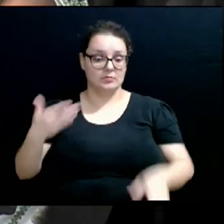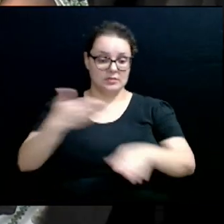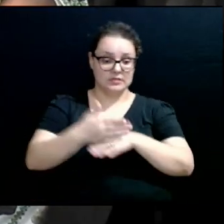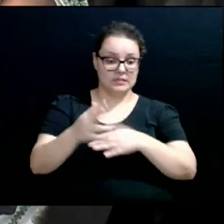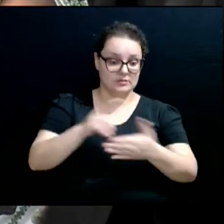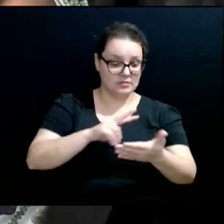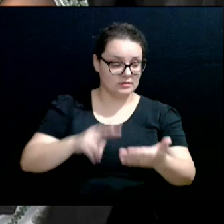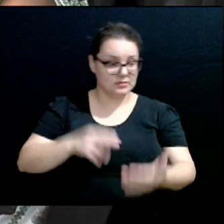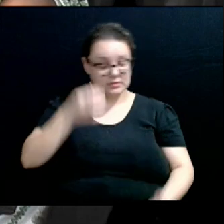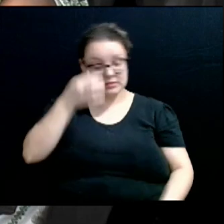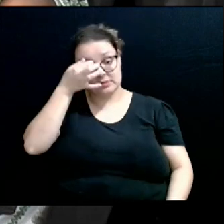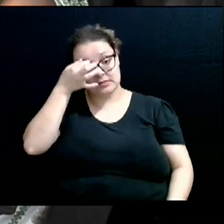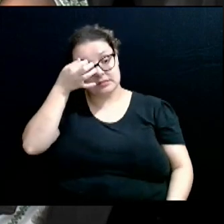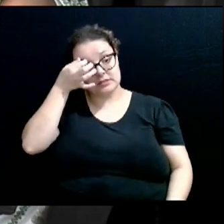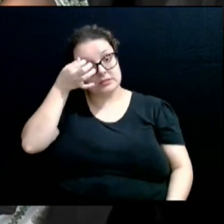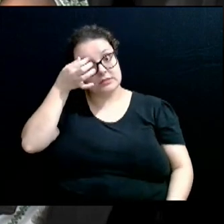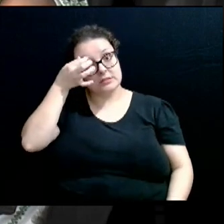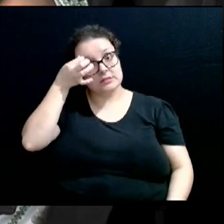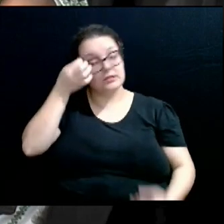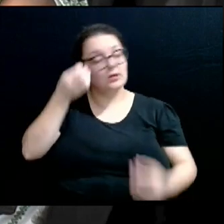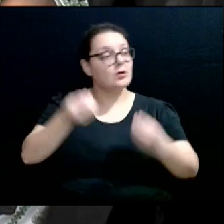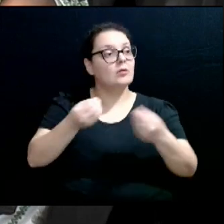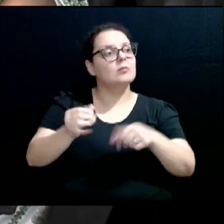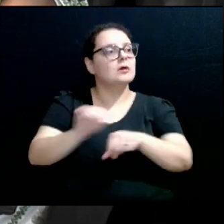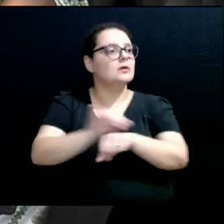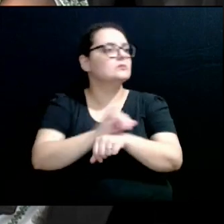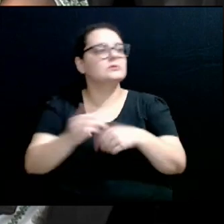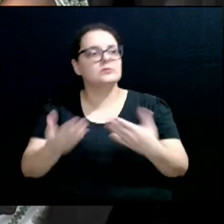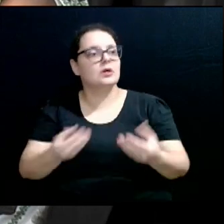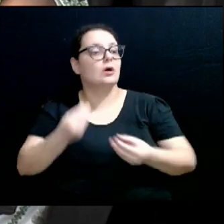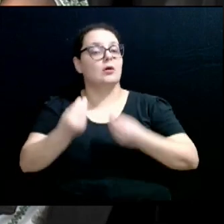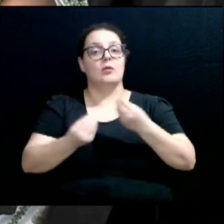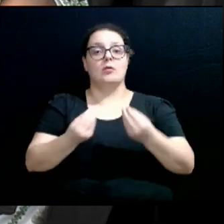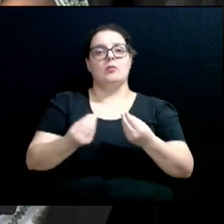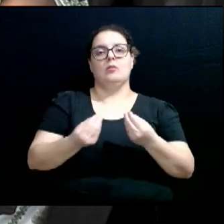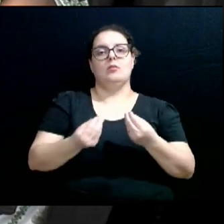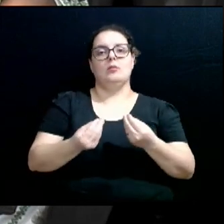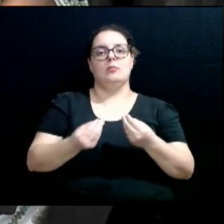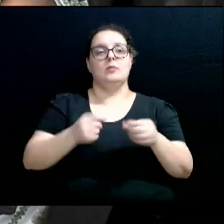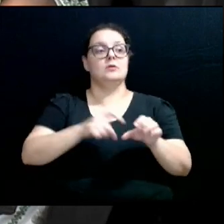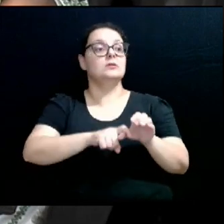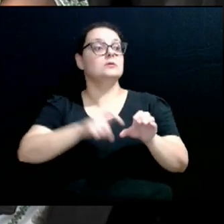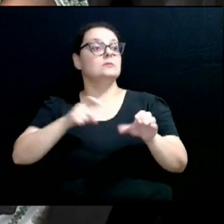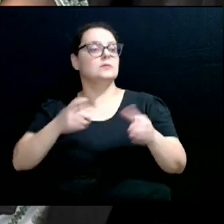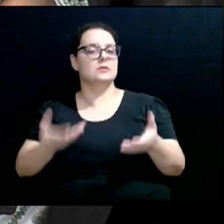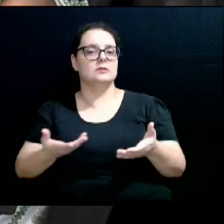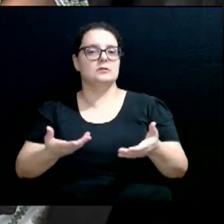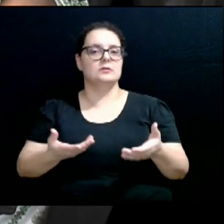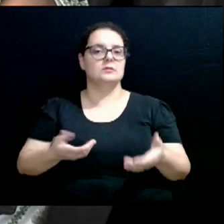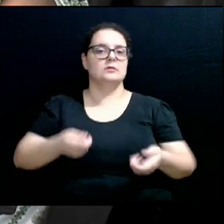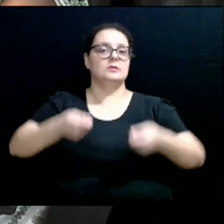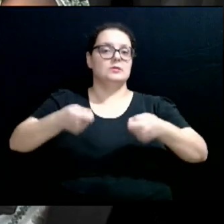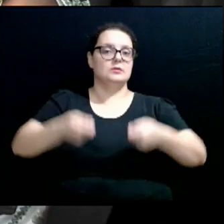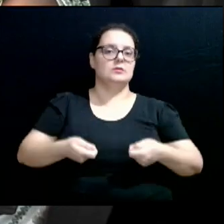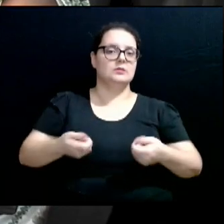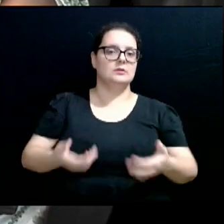que esses instrumentos, como que isso pode ser instrumento de emancipação e de afirmação da identidade